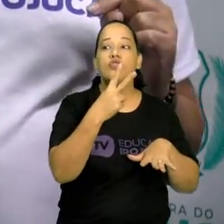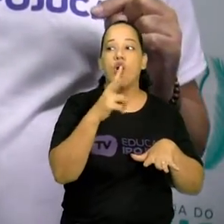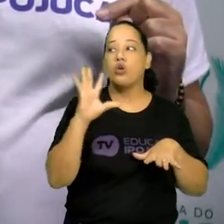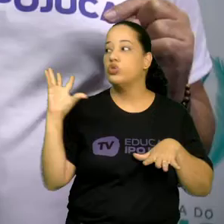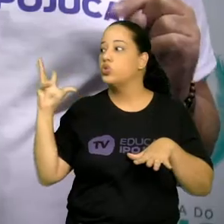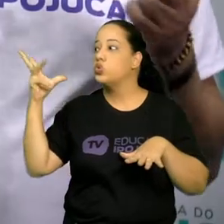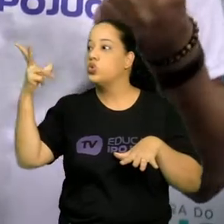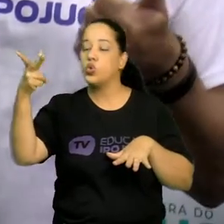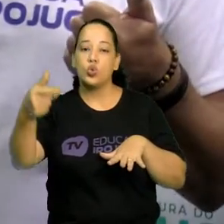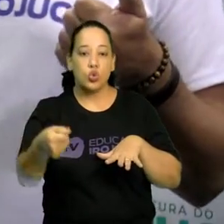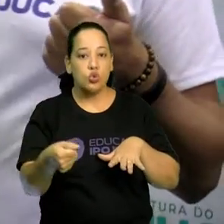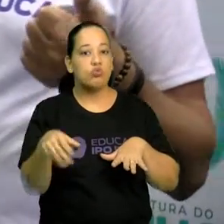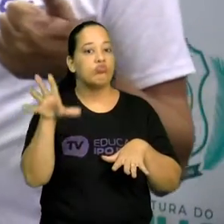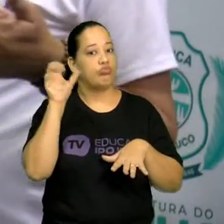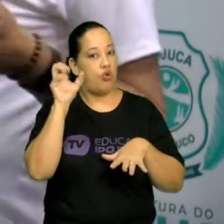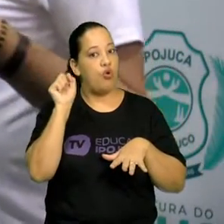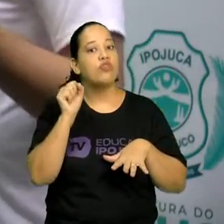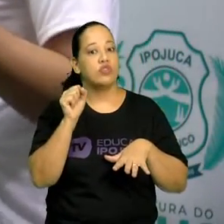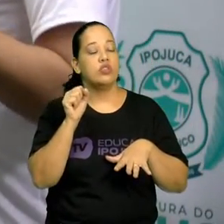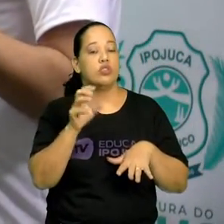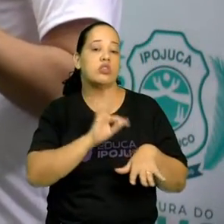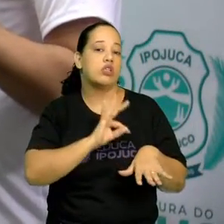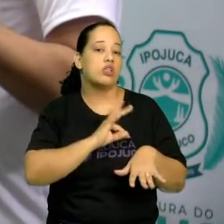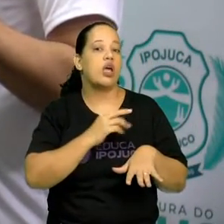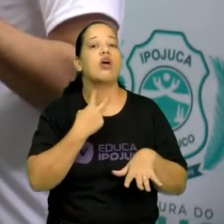escute. Isso é técnica vocal.